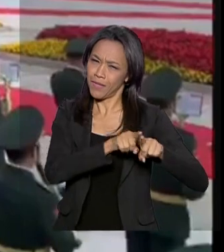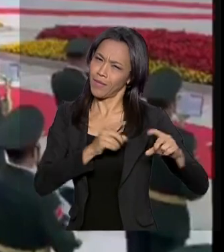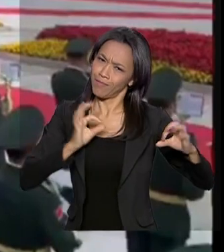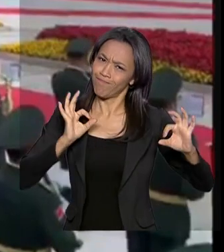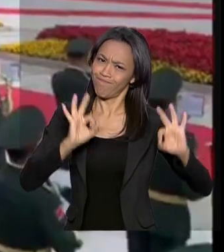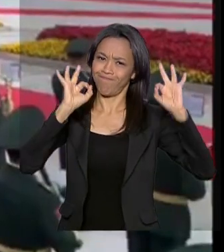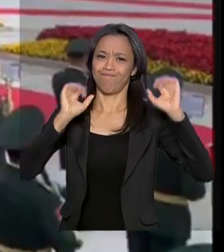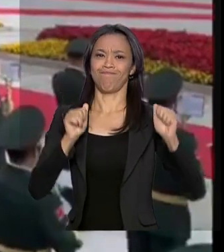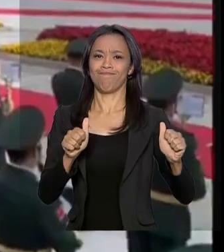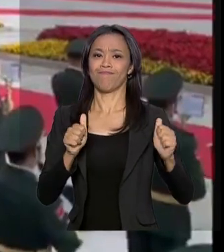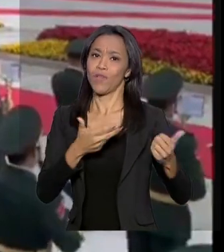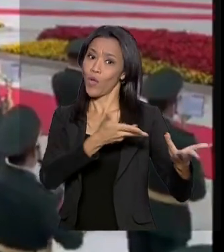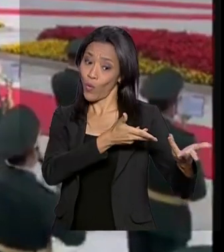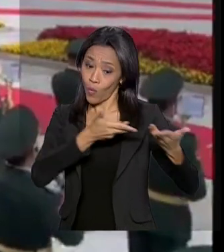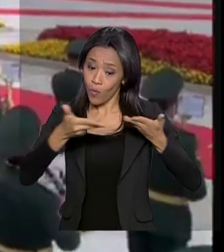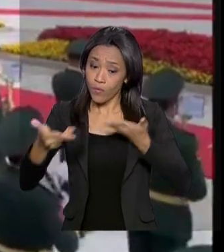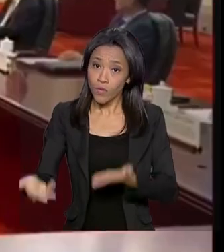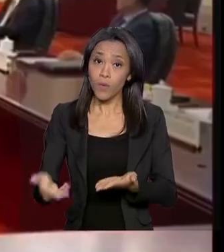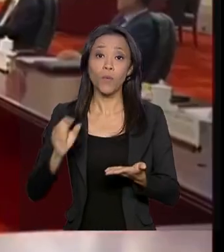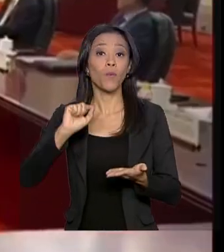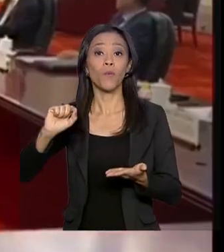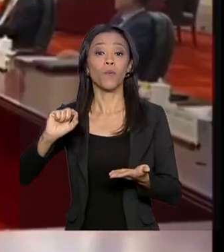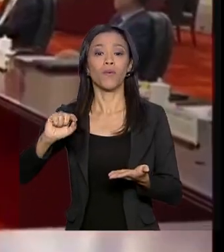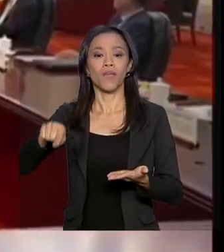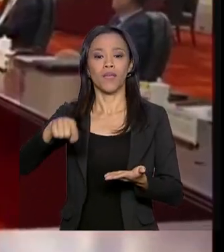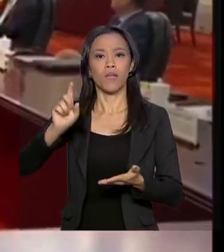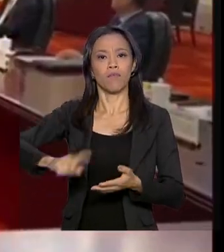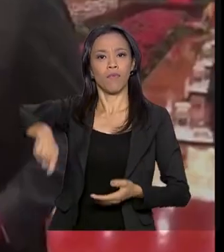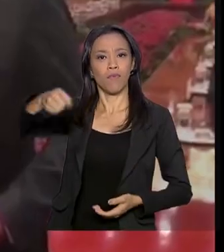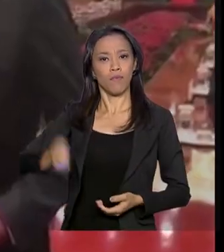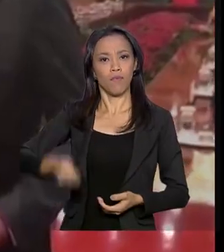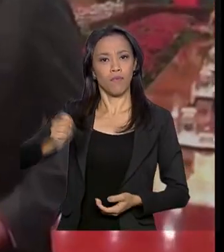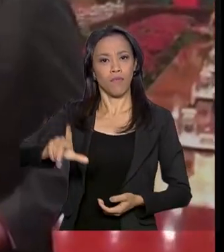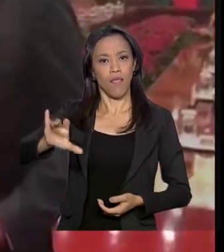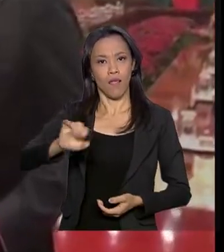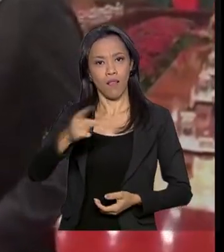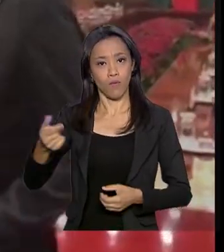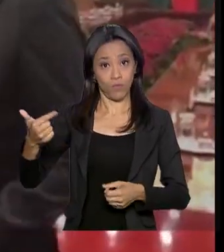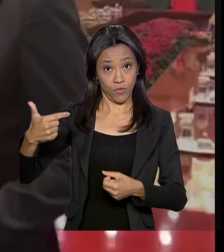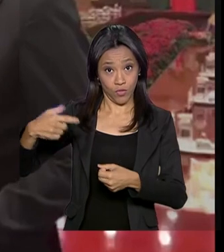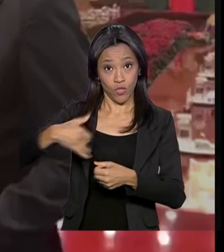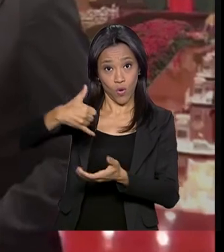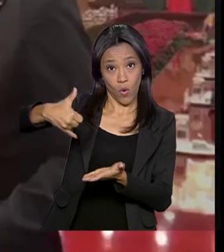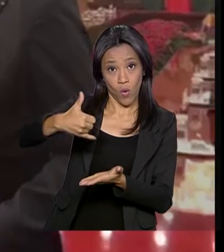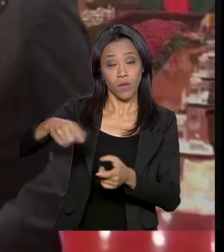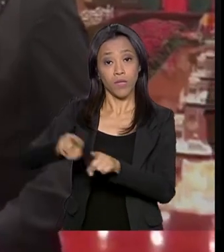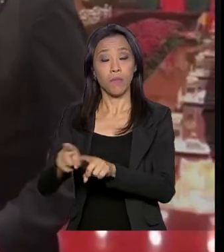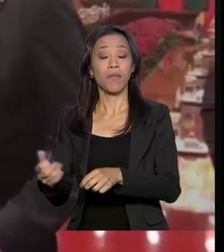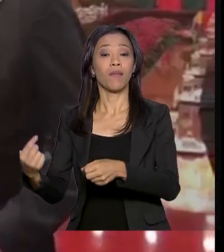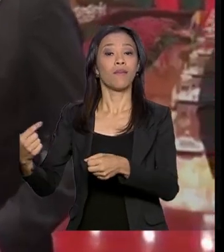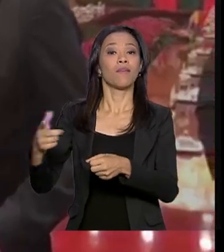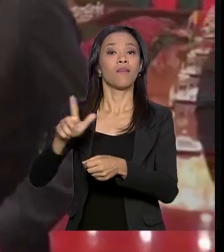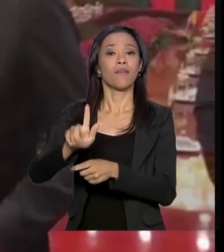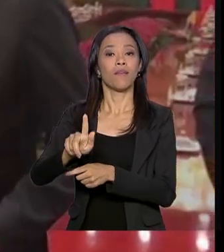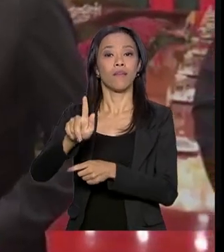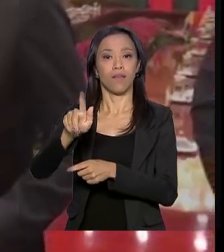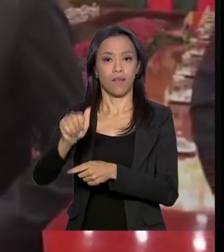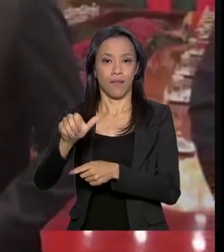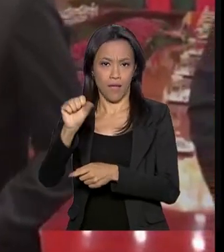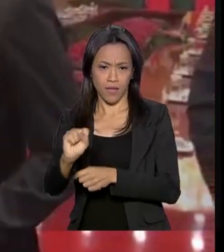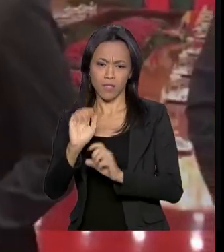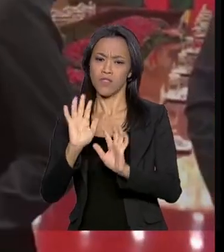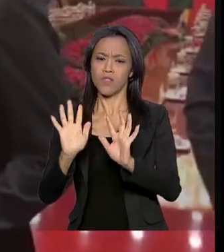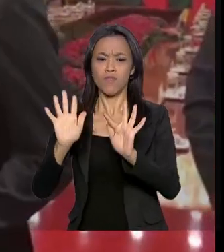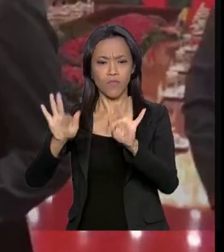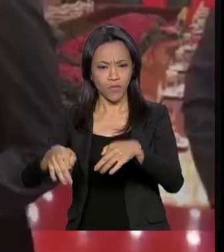certo e convidou os chineses a participarem do mega leilão brasileiro de óleo e gás. No final do encontro, Bolsonaro presenteou